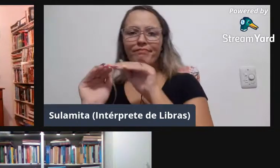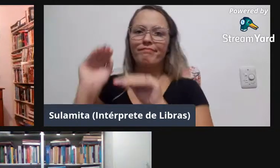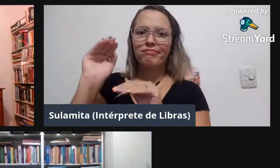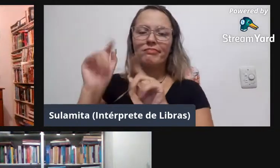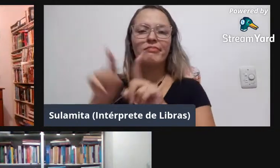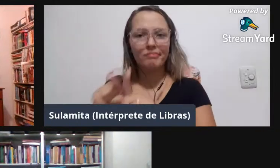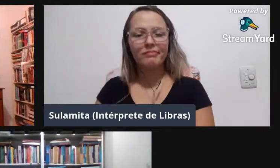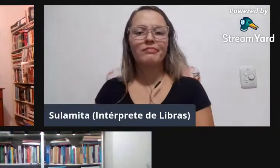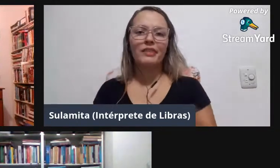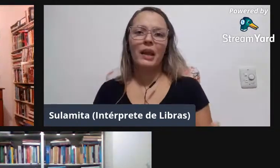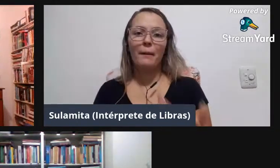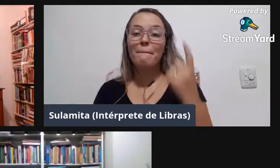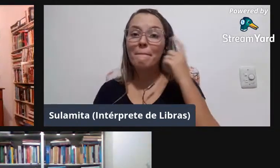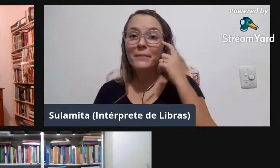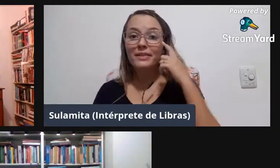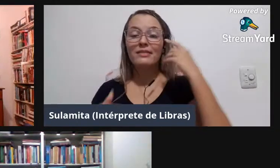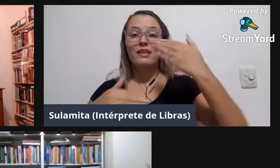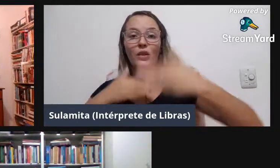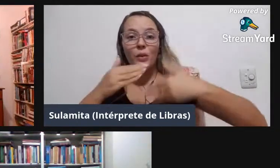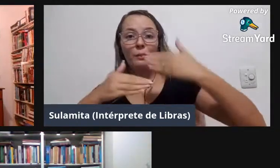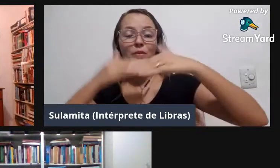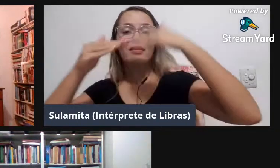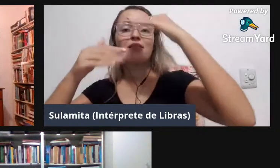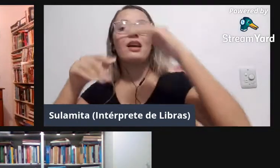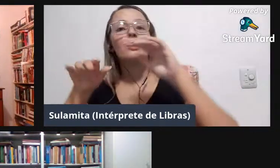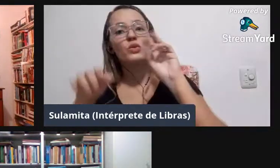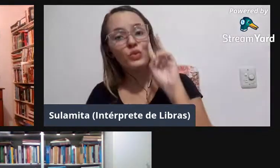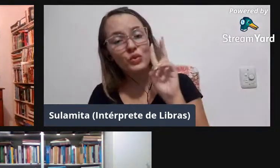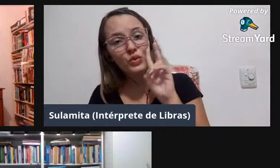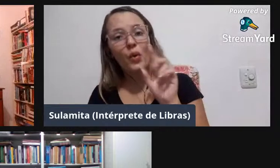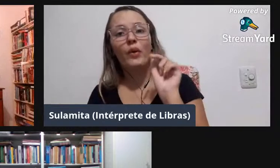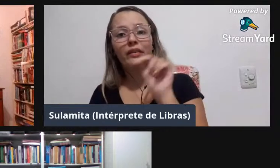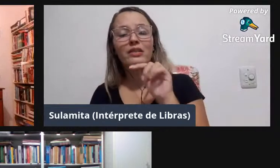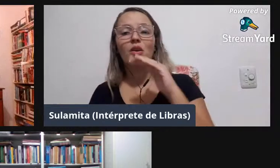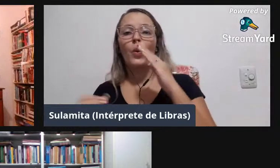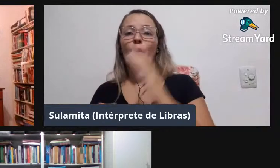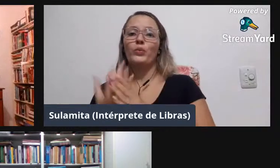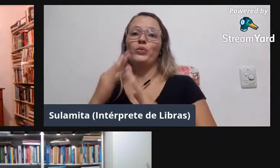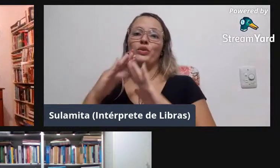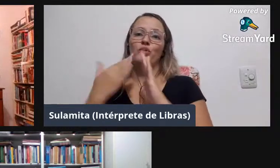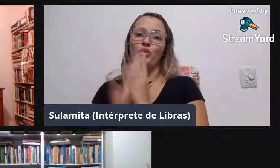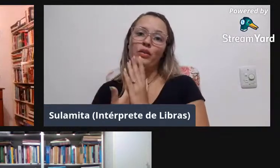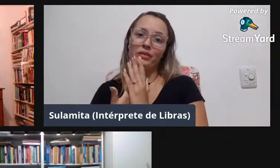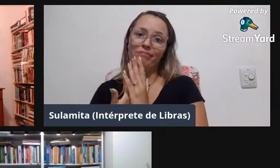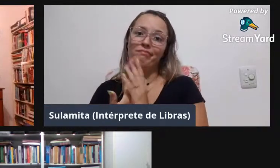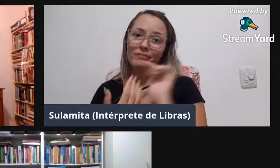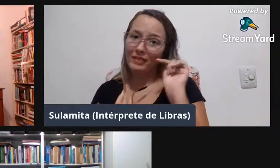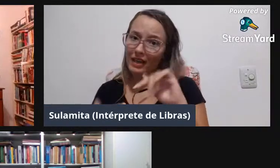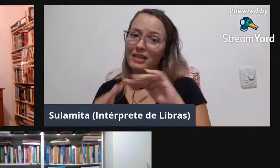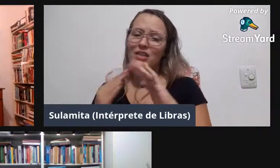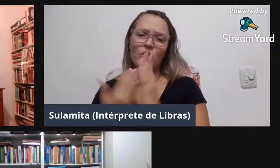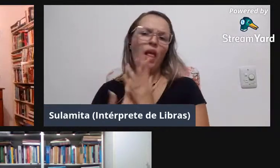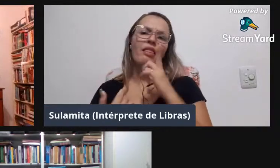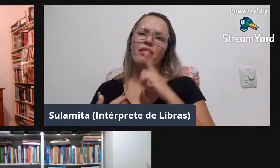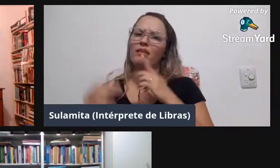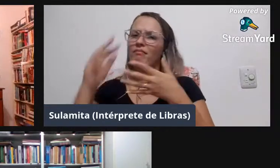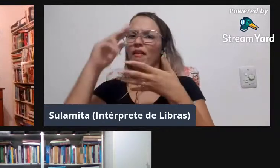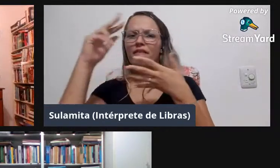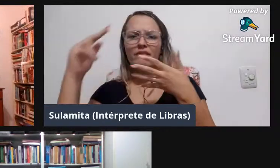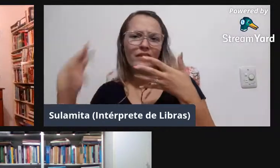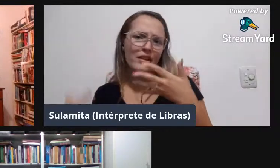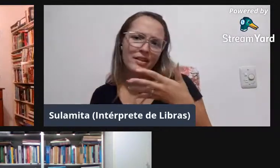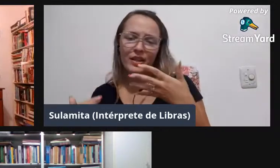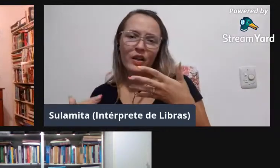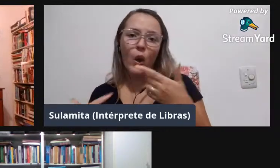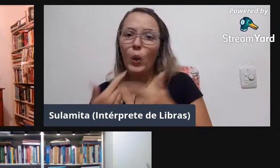processos históricos que construíram essa escola que a gente tem, essa escola que é uma escola totalmente diversa, né? Não dá para dizer que